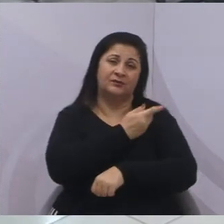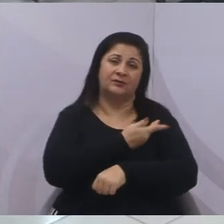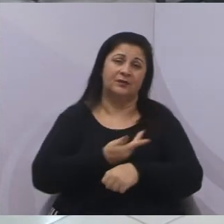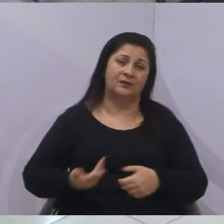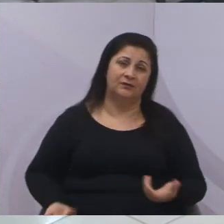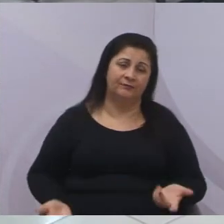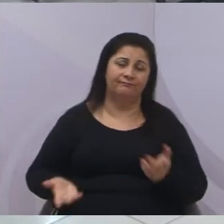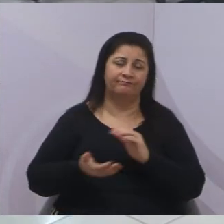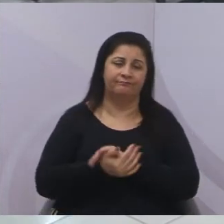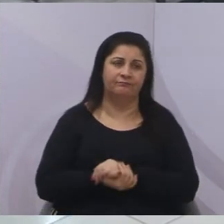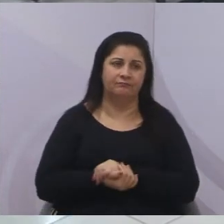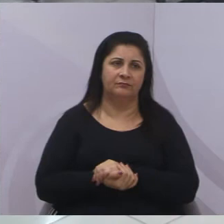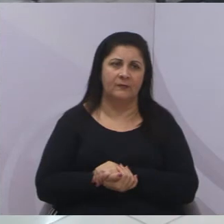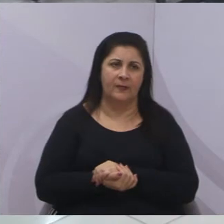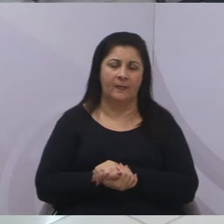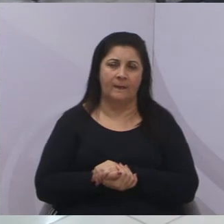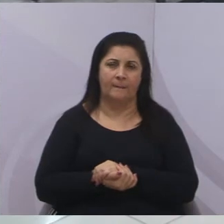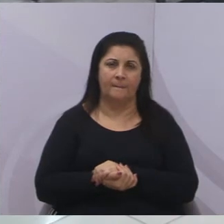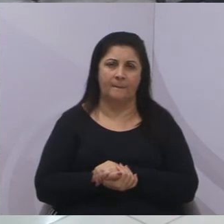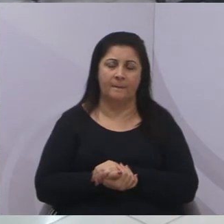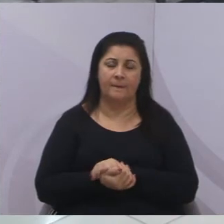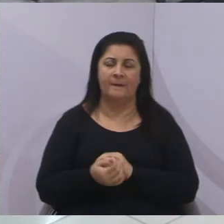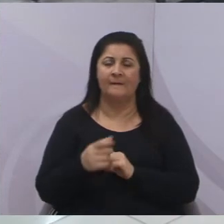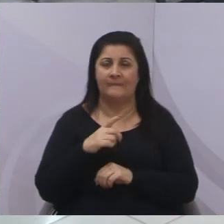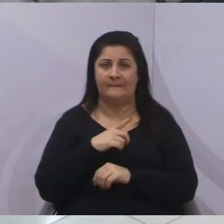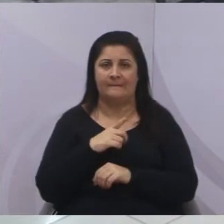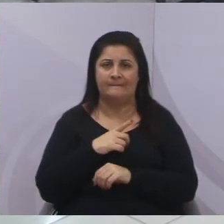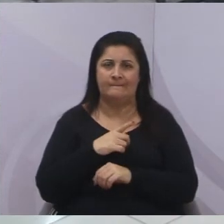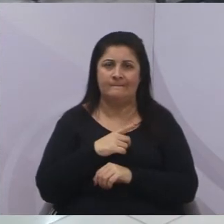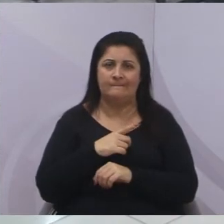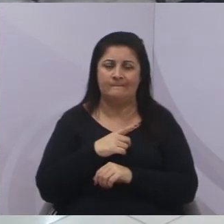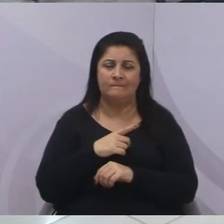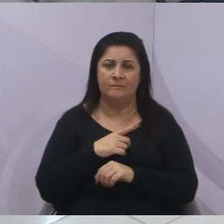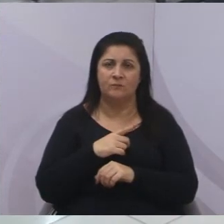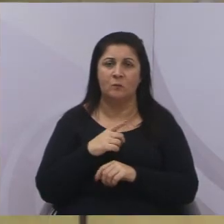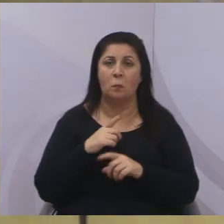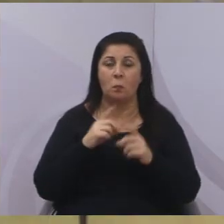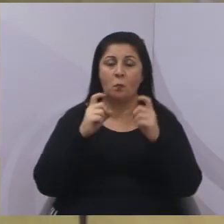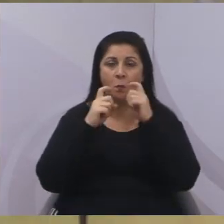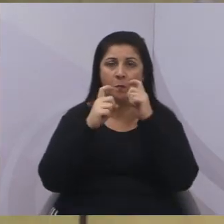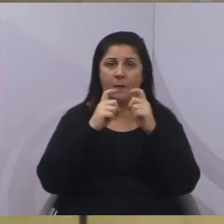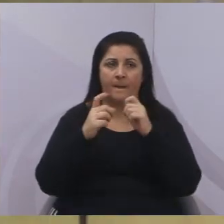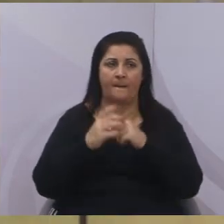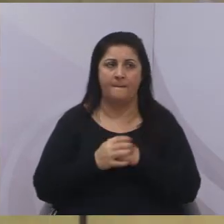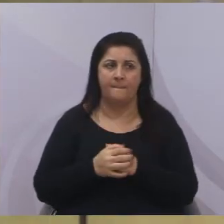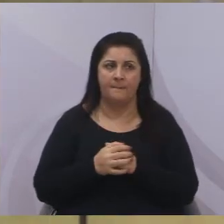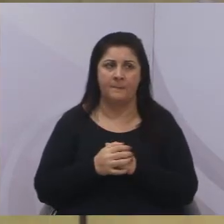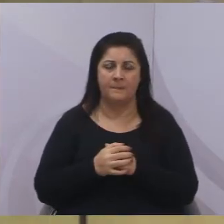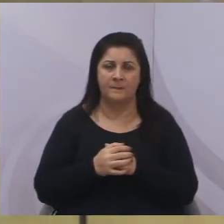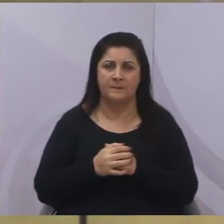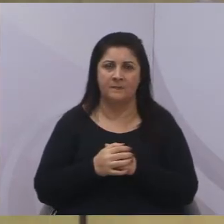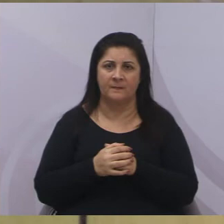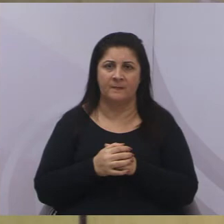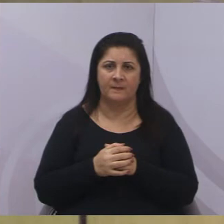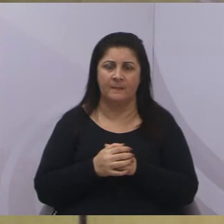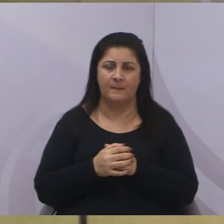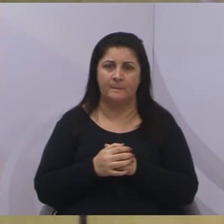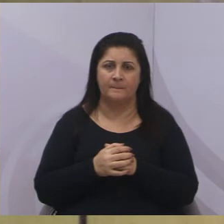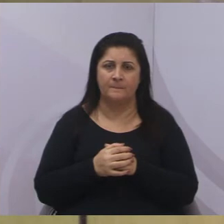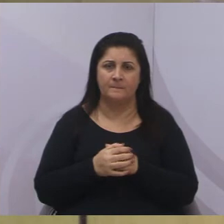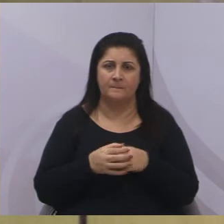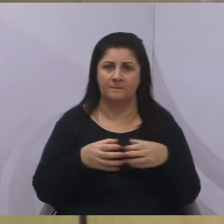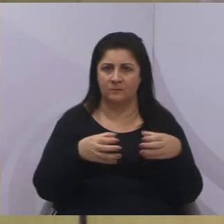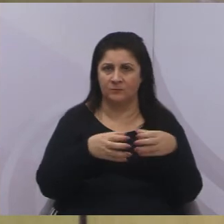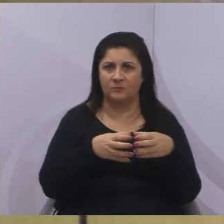doloroso. Um instrumento que nós temos, existe uma reunião que a Câmara Técnica, que o Departamento